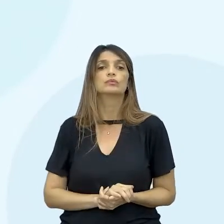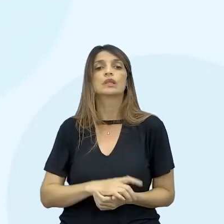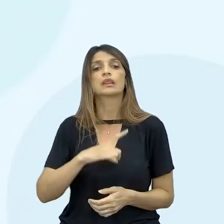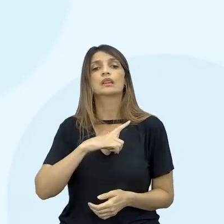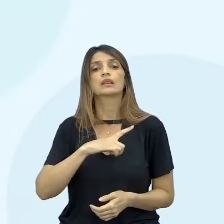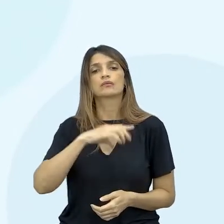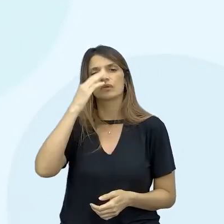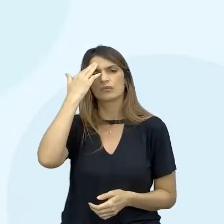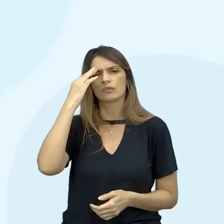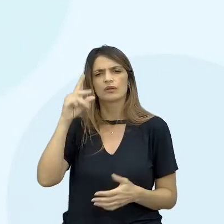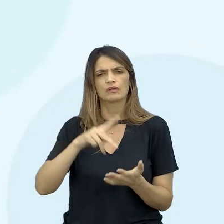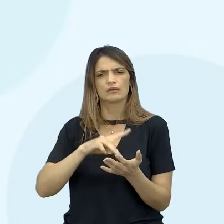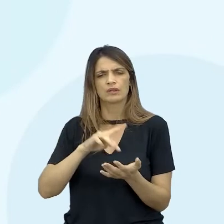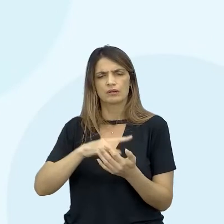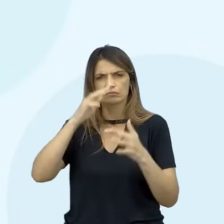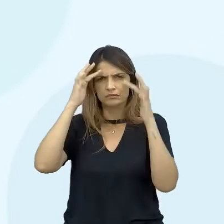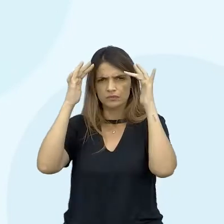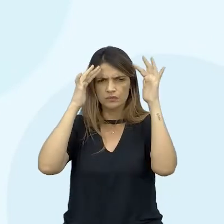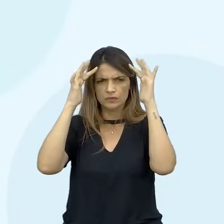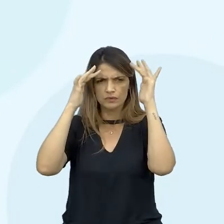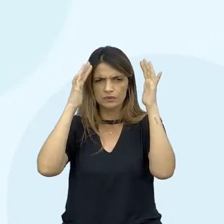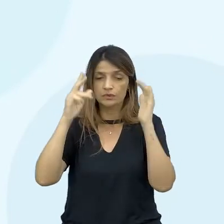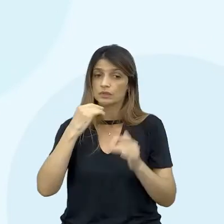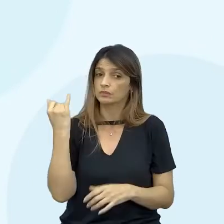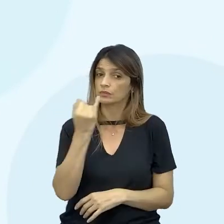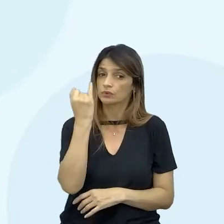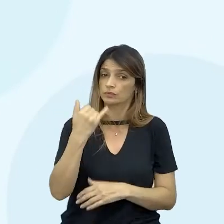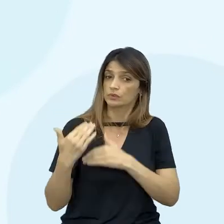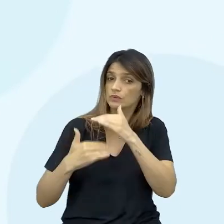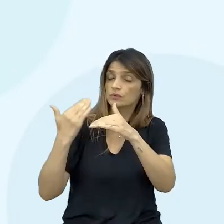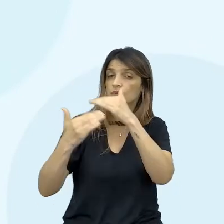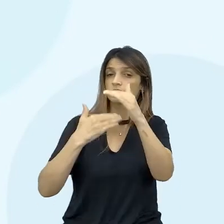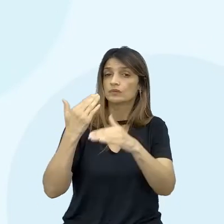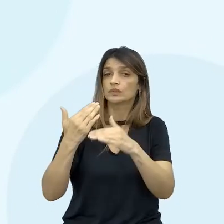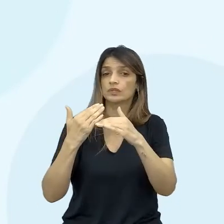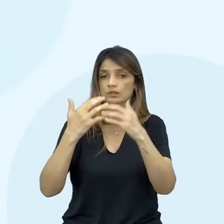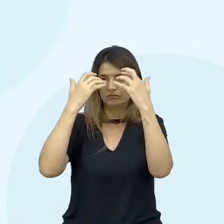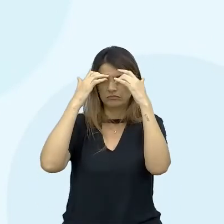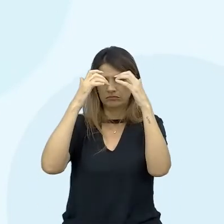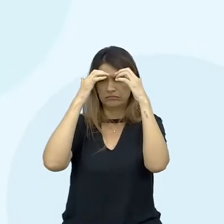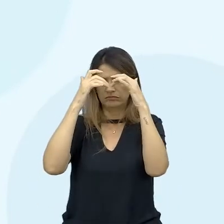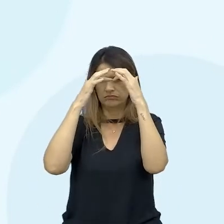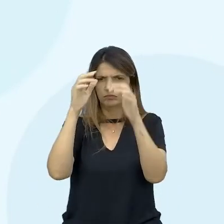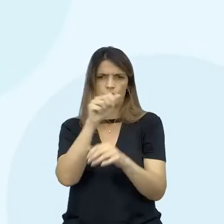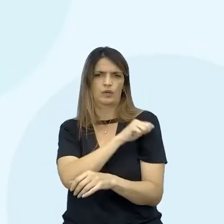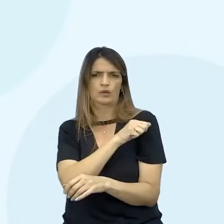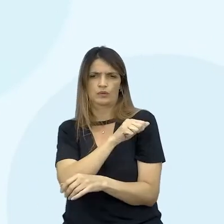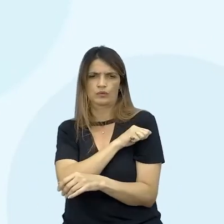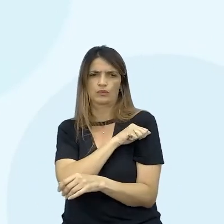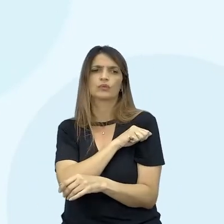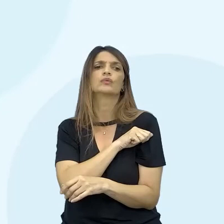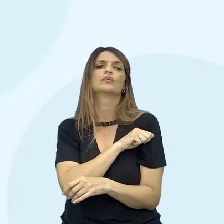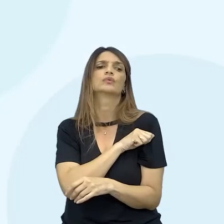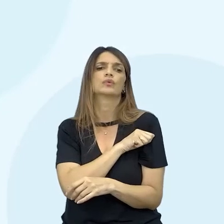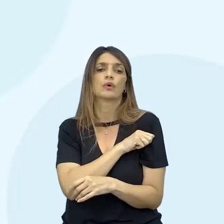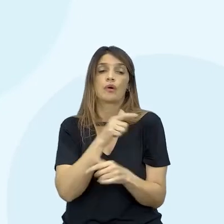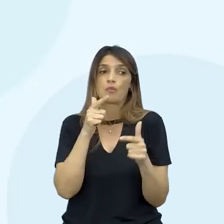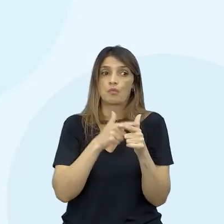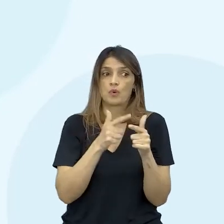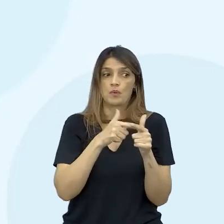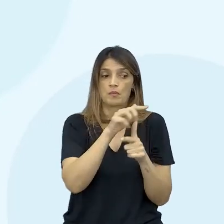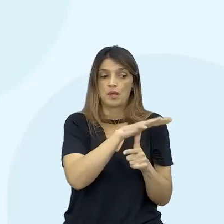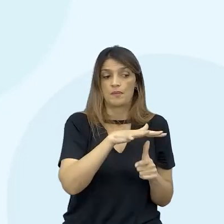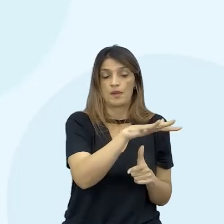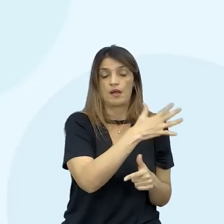da realidade, o que gera reflexões fundamentais para o desenvolvimento cognitivo dos estudantes, que por meio da problematização da